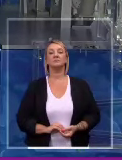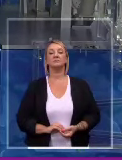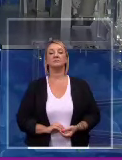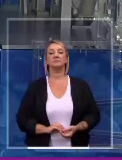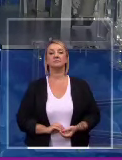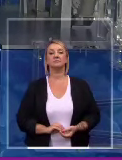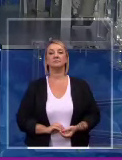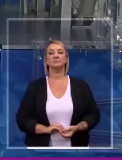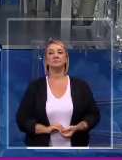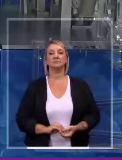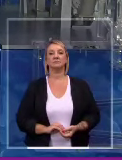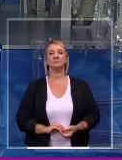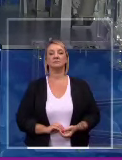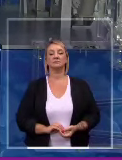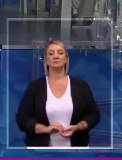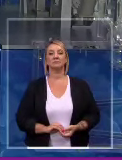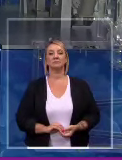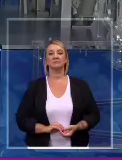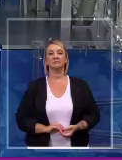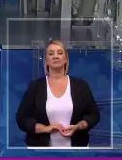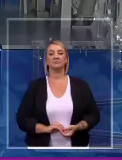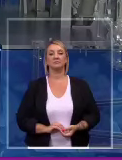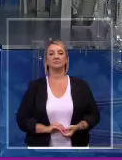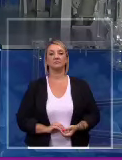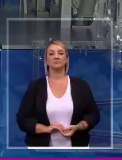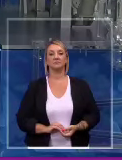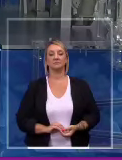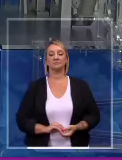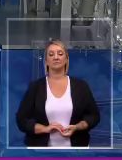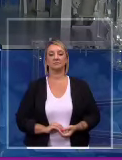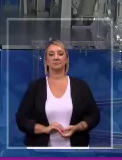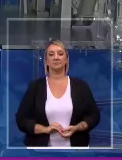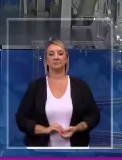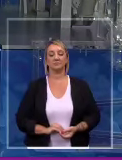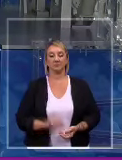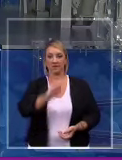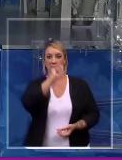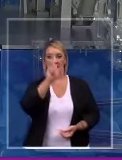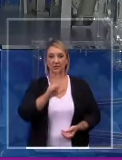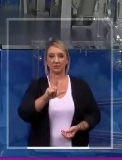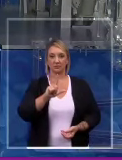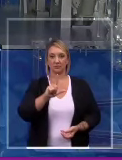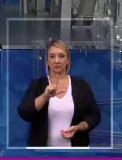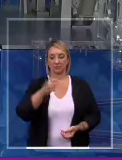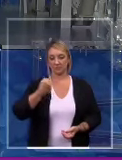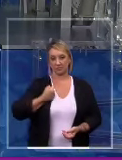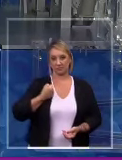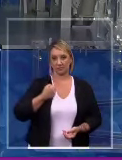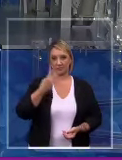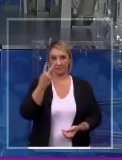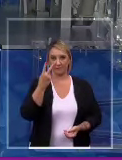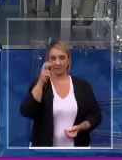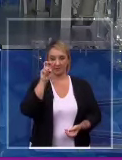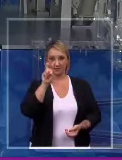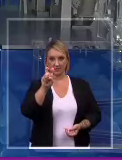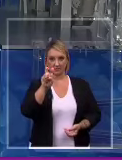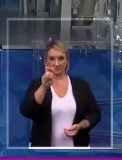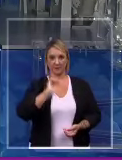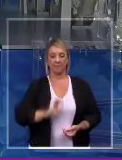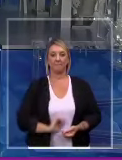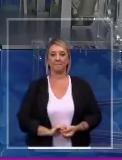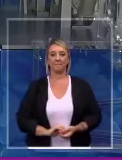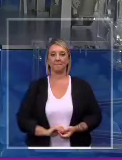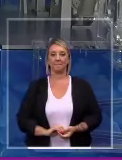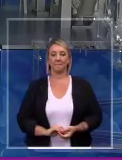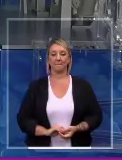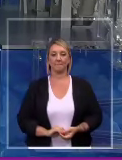6 dezenas. Faltam 6 dezenas. Quem sabe é o seu dia de sorte hoje. Caiu a bola azul, de cor azul, e o número é o 25. Bola